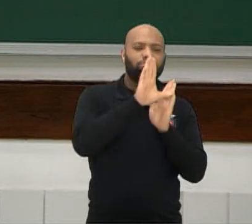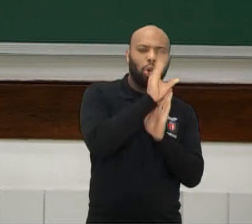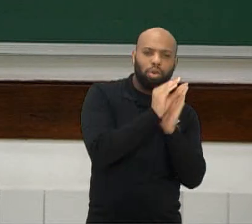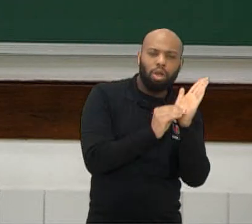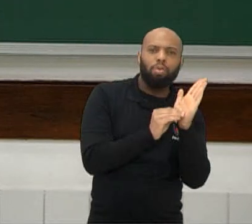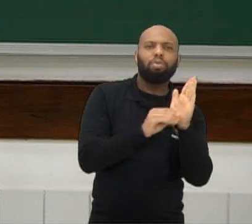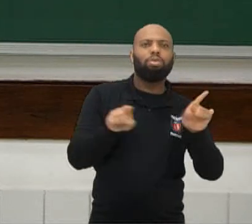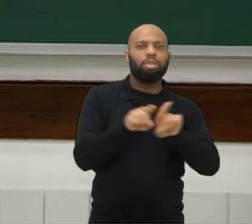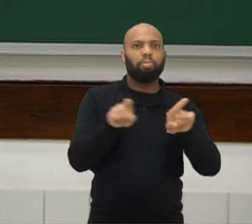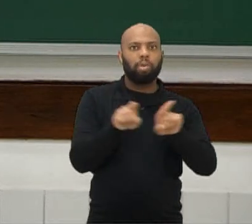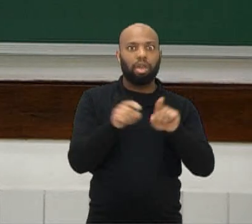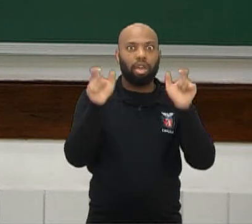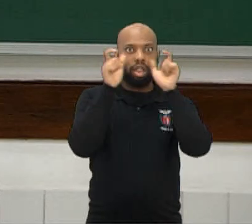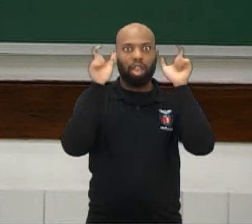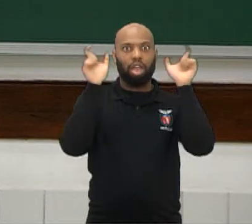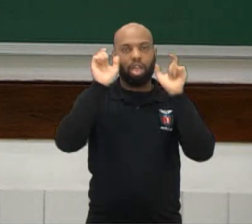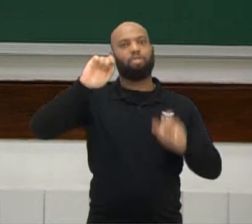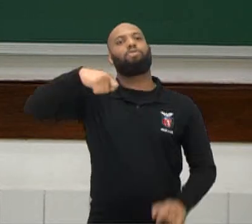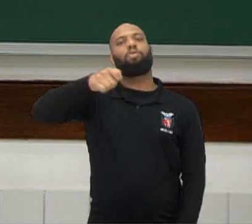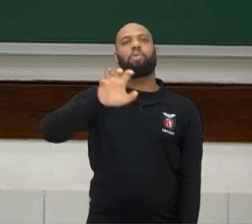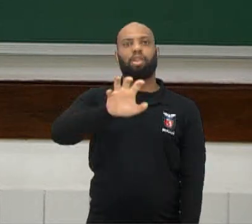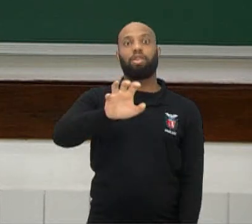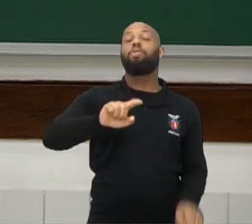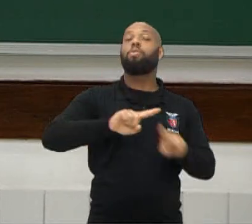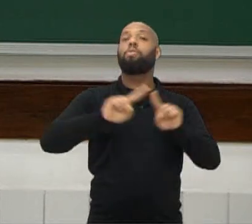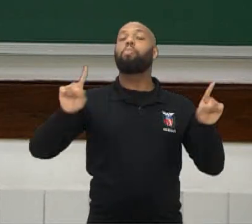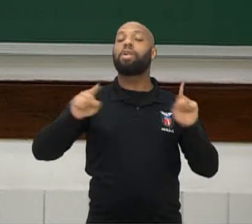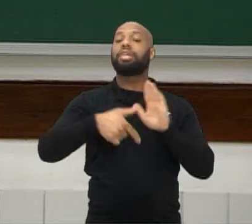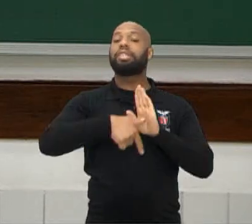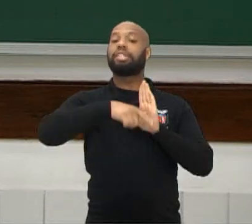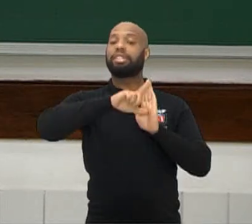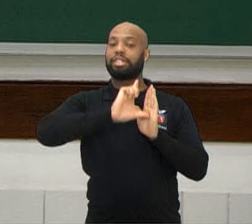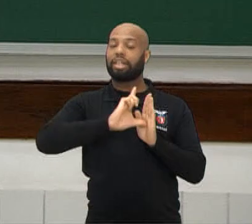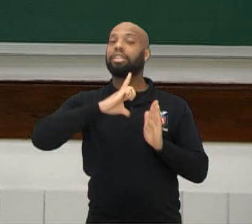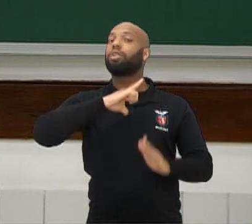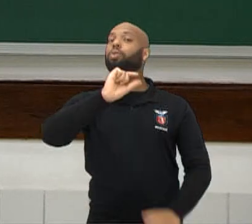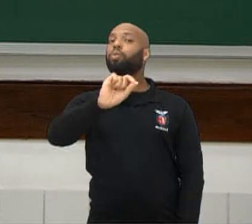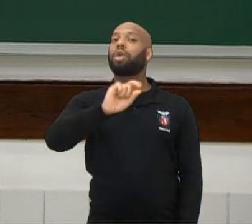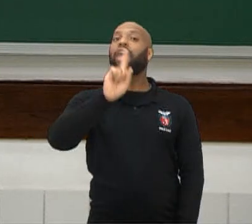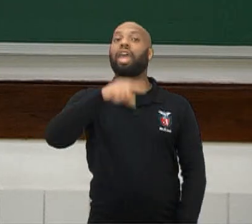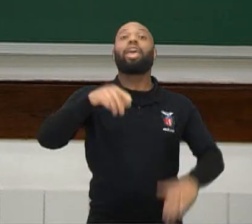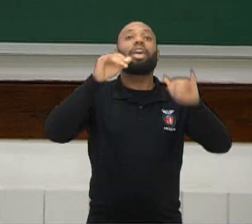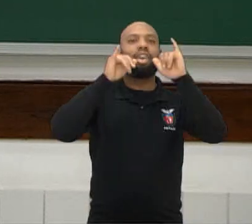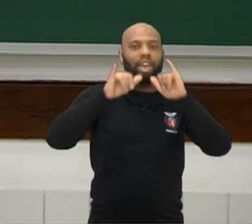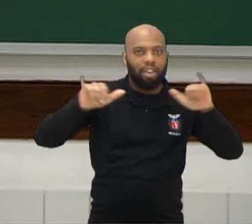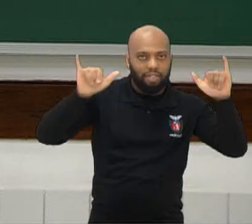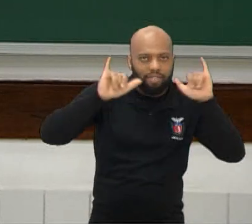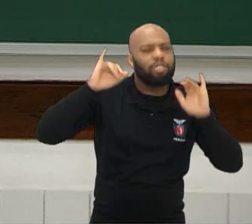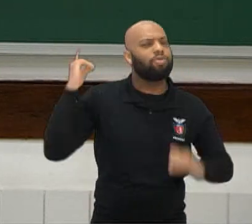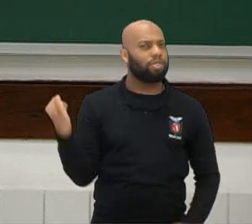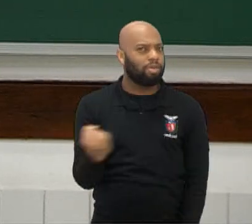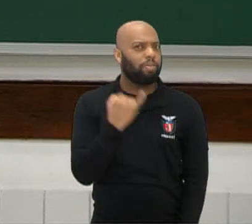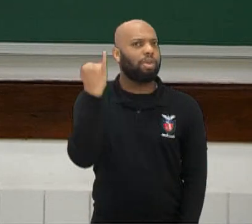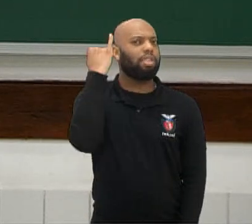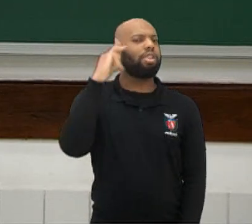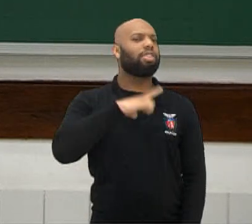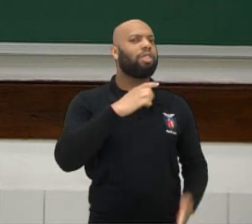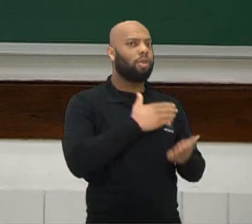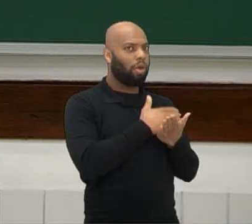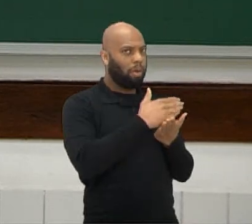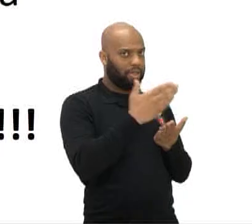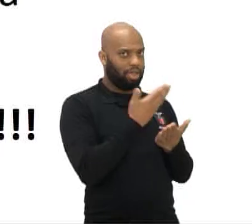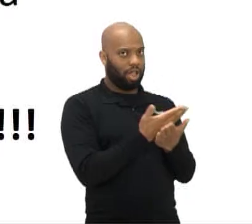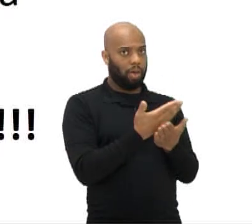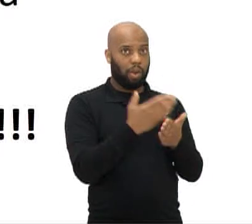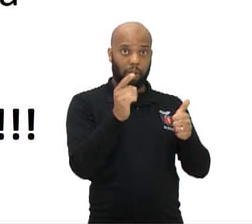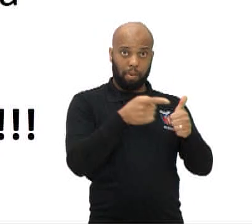em relação a eles. Mas antes disso, vamos ali alguns recadinhos importantes para o início da nossa aula. Primeira